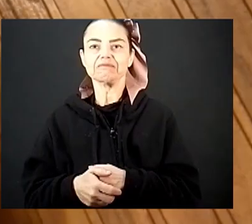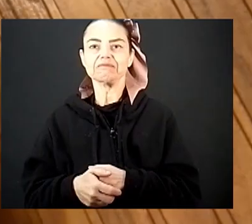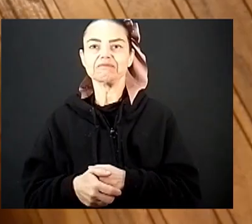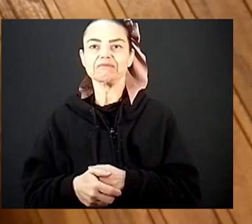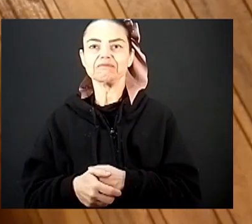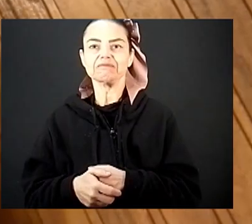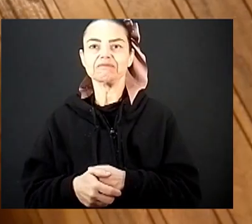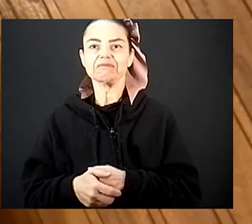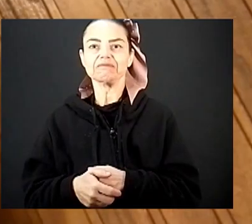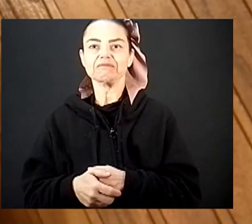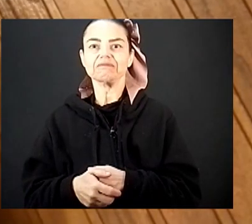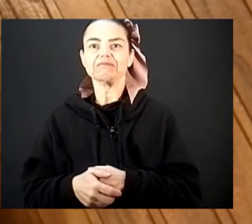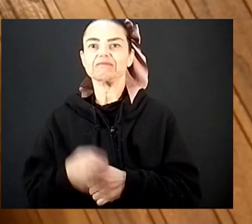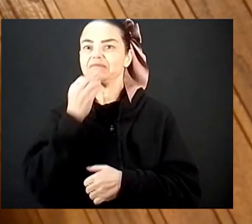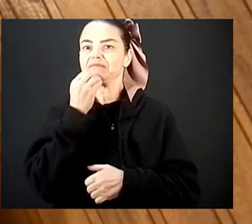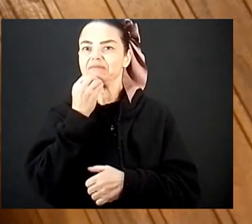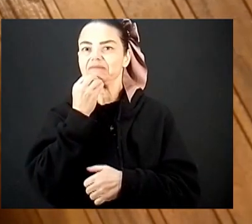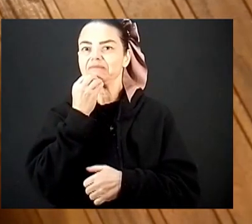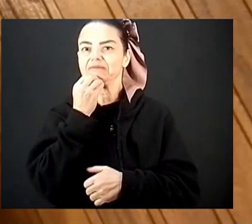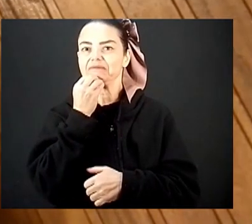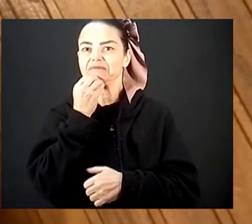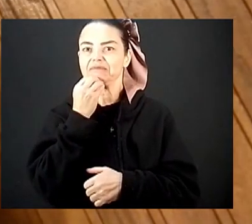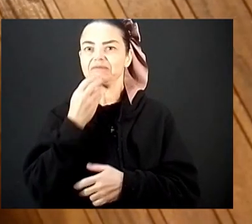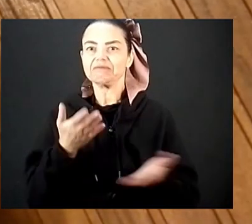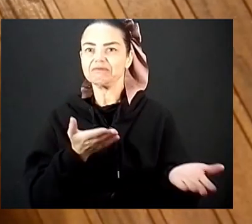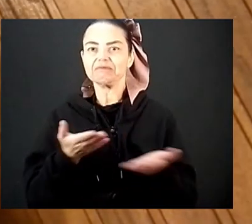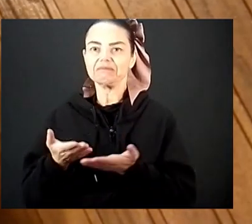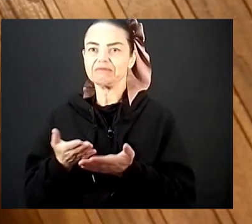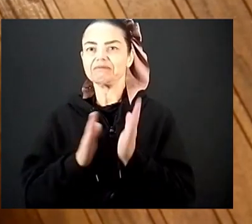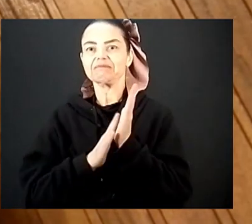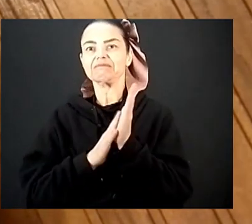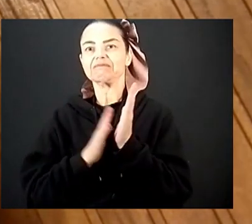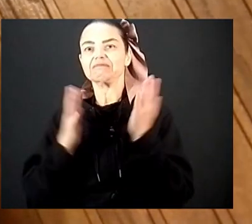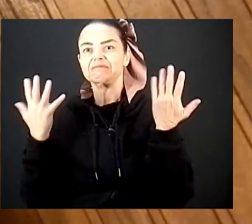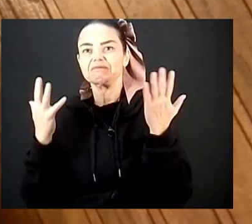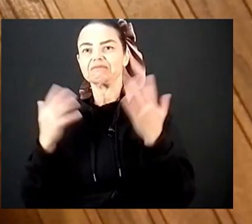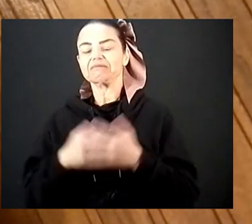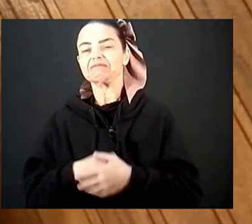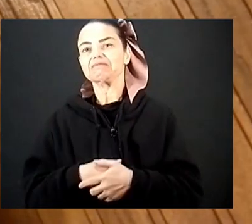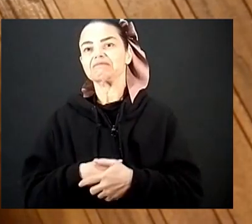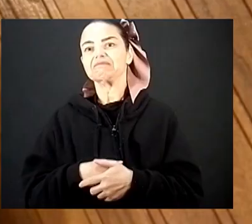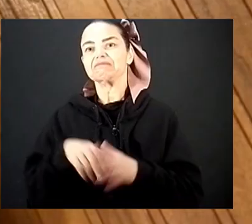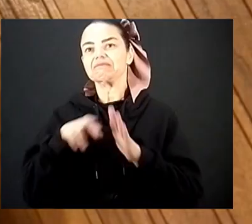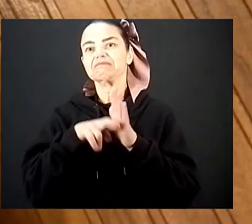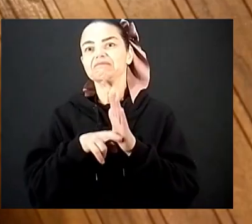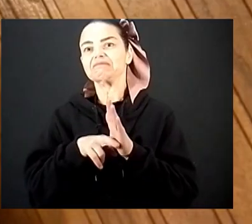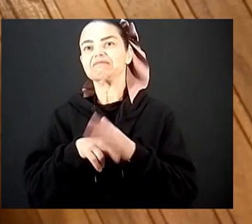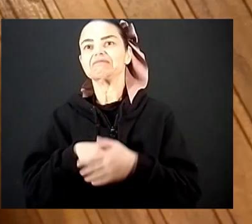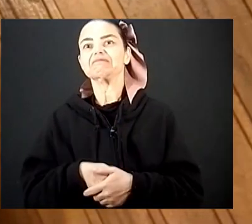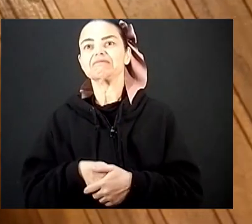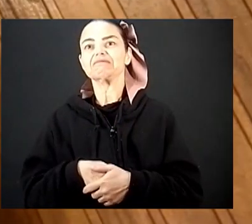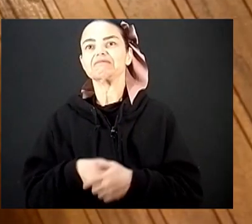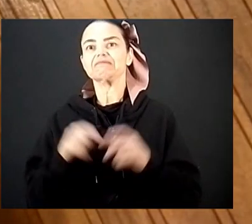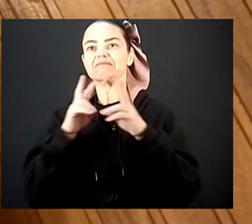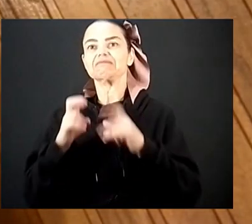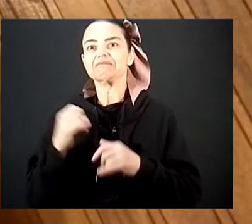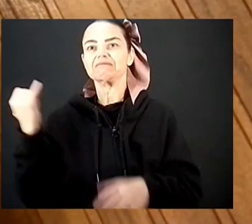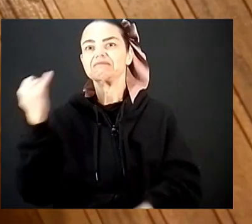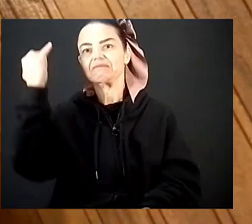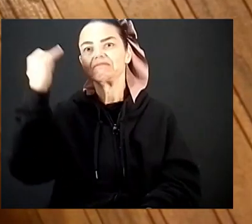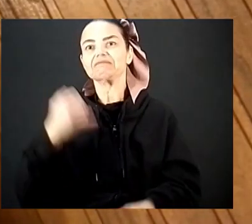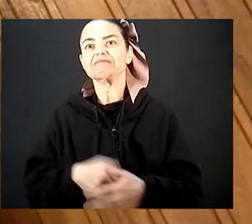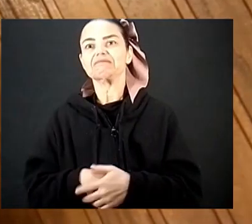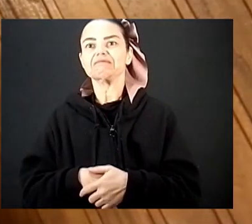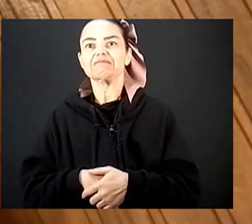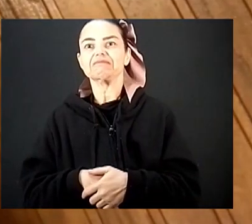Pela oportunidade, pelo convite. Parabenizo vocês por um programa que trata de assuntos que são tão pertinentes e que